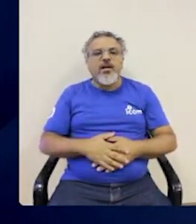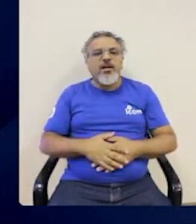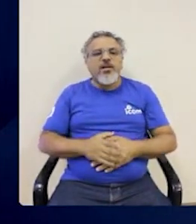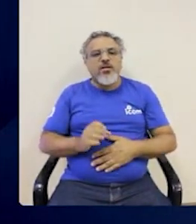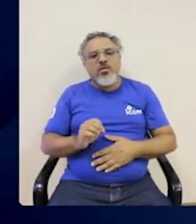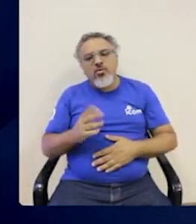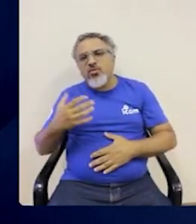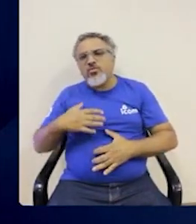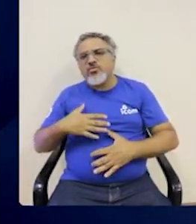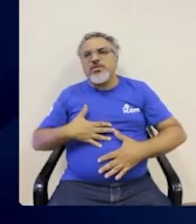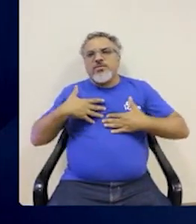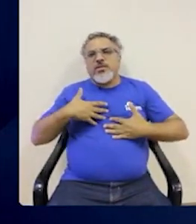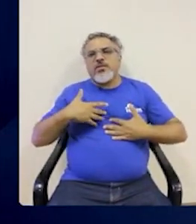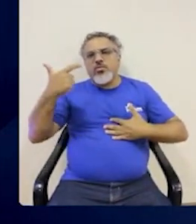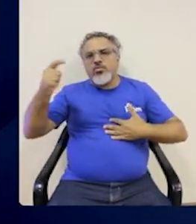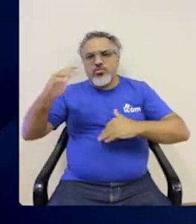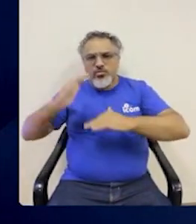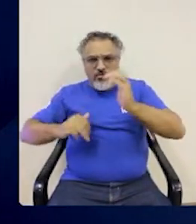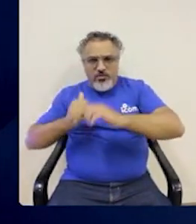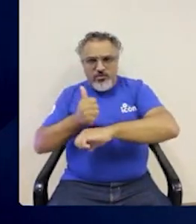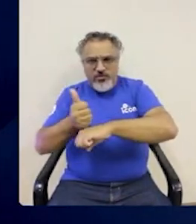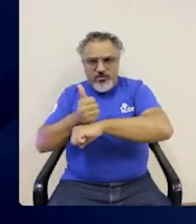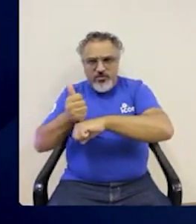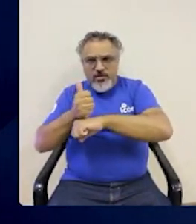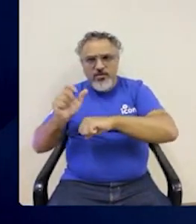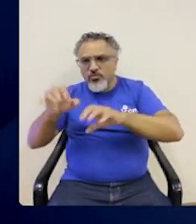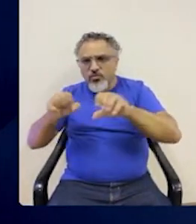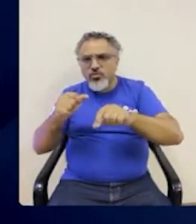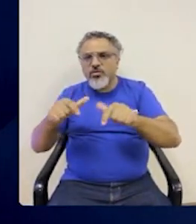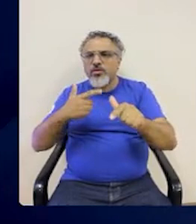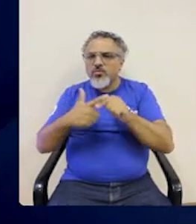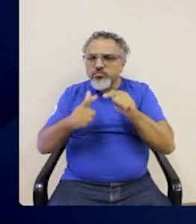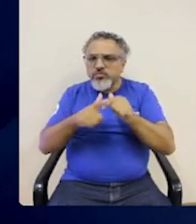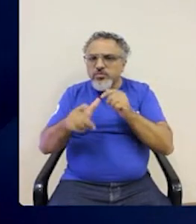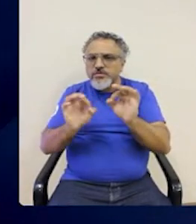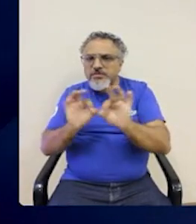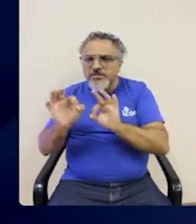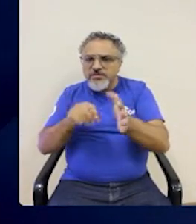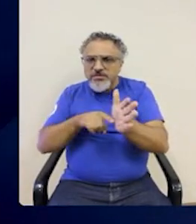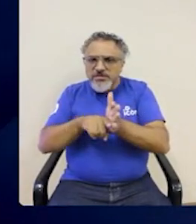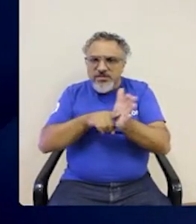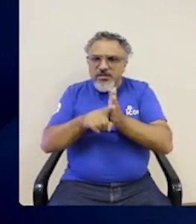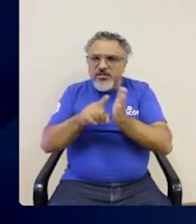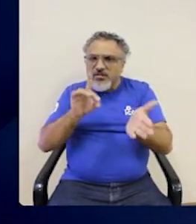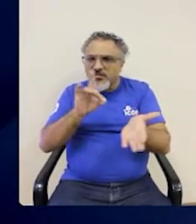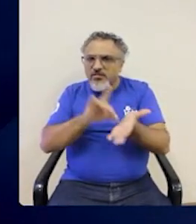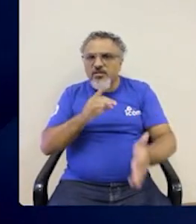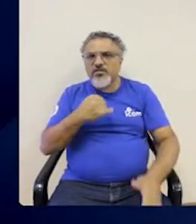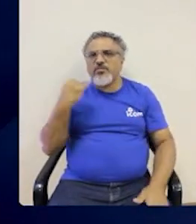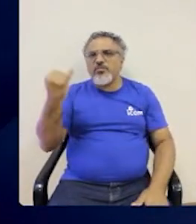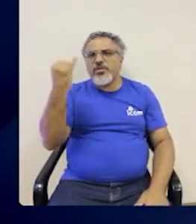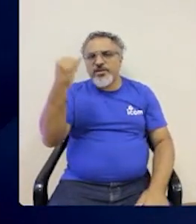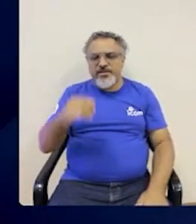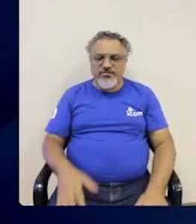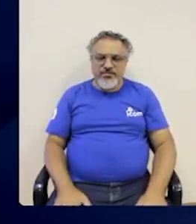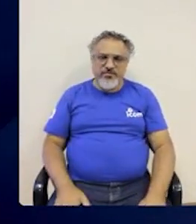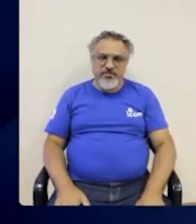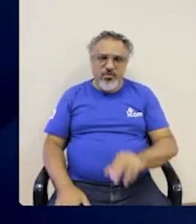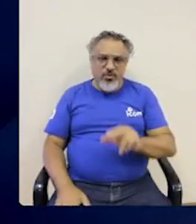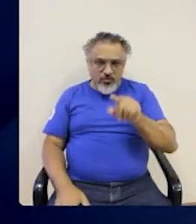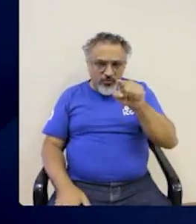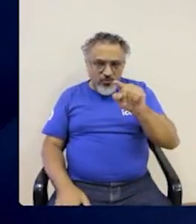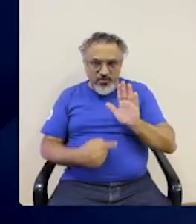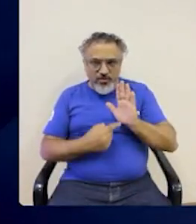inspirar outros profissionais que estão na pesquisa, estão na busca de um problema de pesquisa que seja relevante, ou você